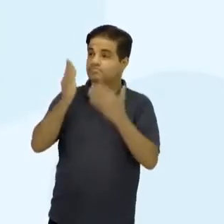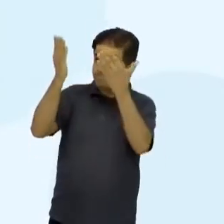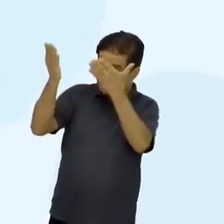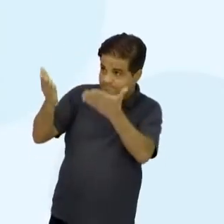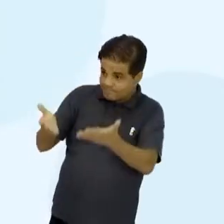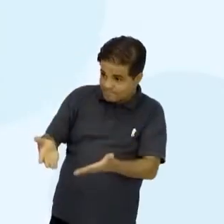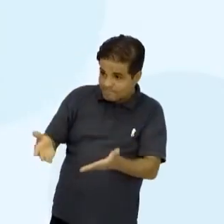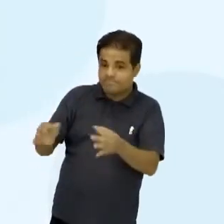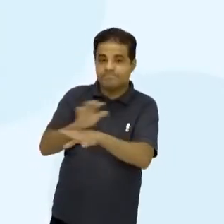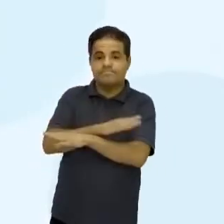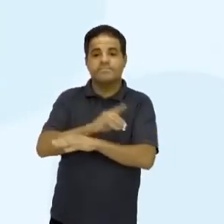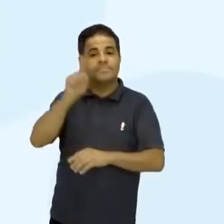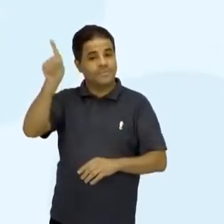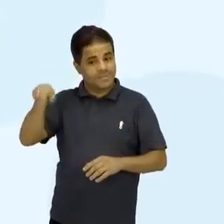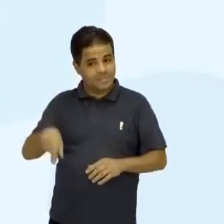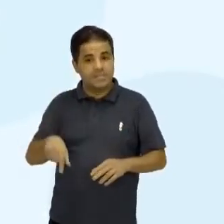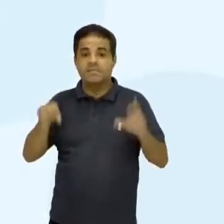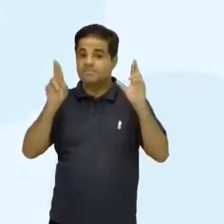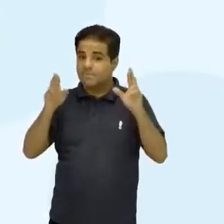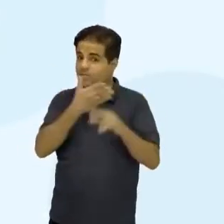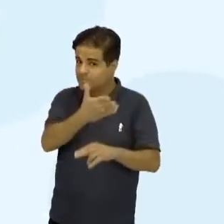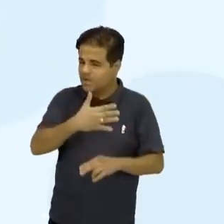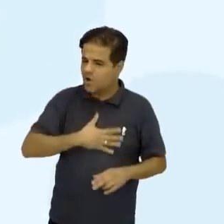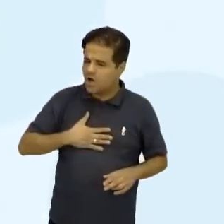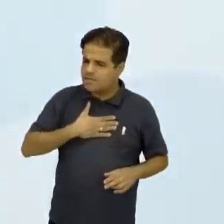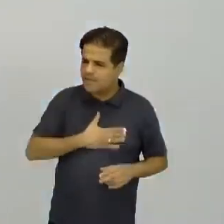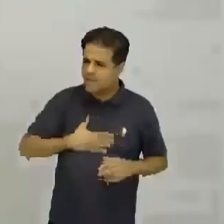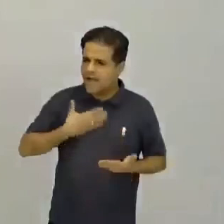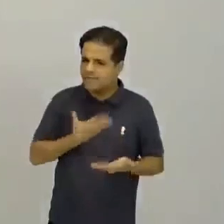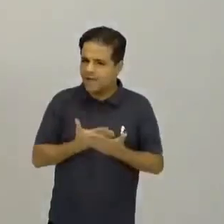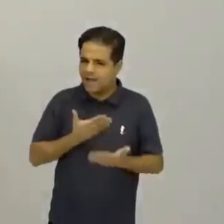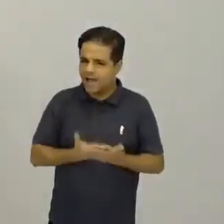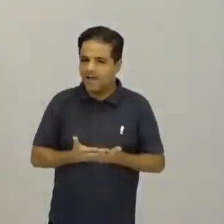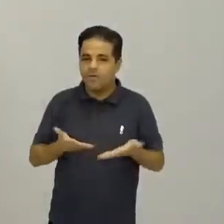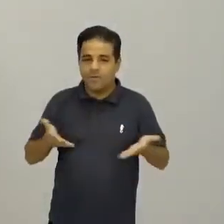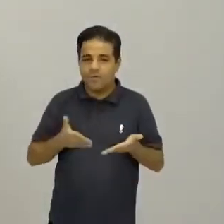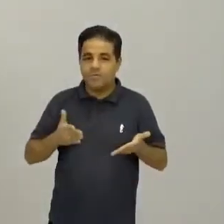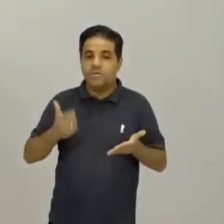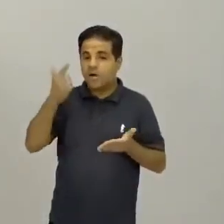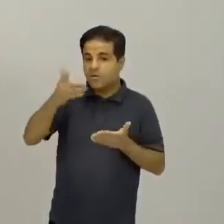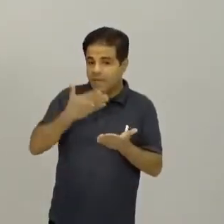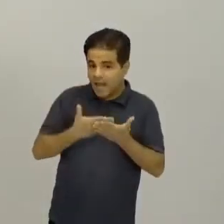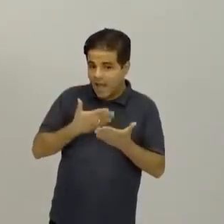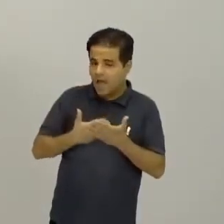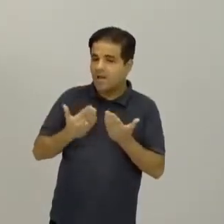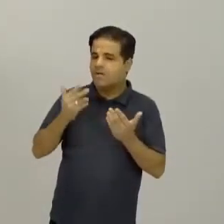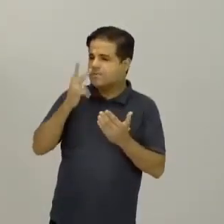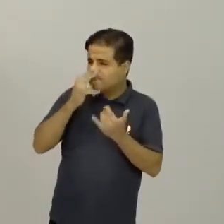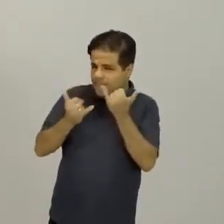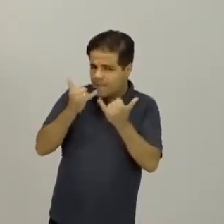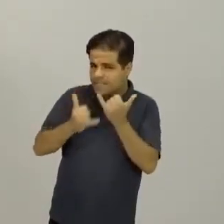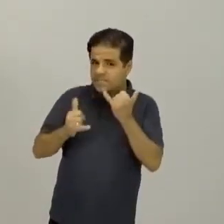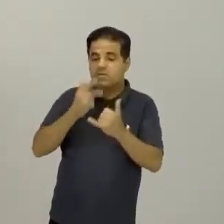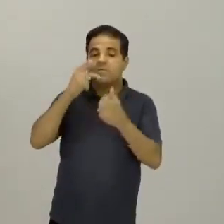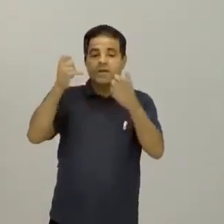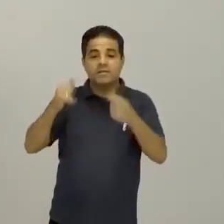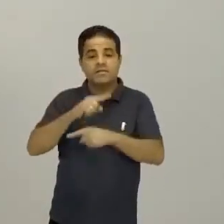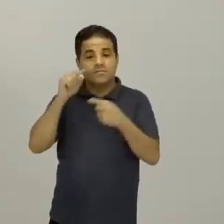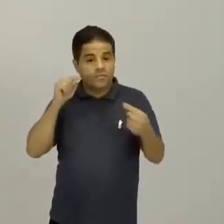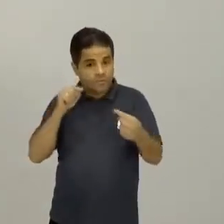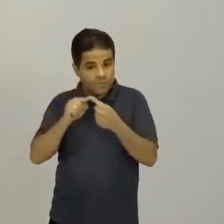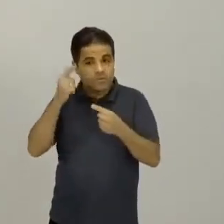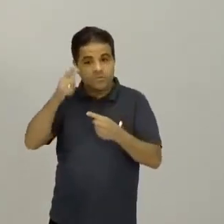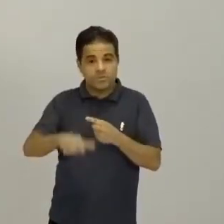aqui a resolução para você. Espero que você tenha gostado da aula de hoje. A próxima aula vai ser nesse padrão, só que a gente vai falar de funções exponenciais